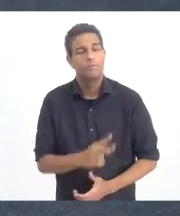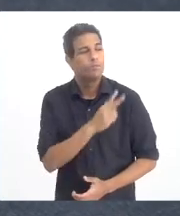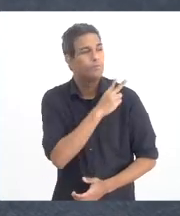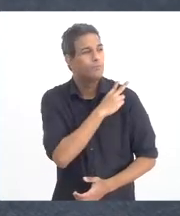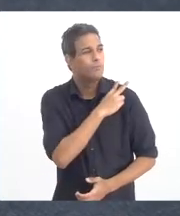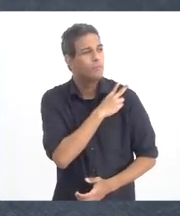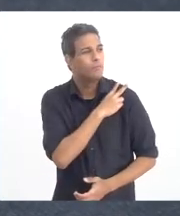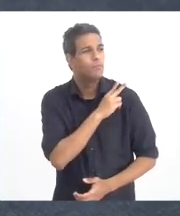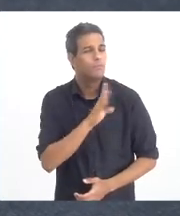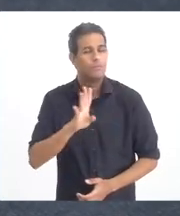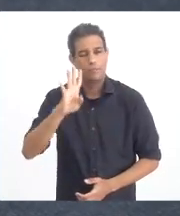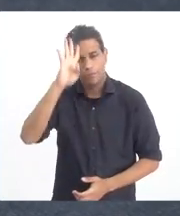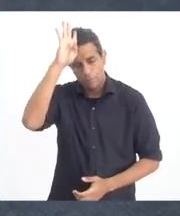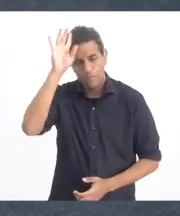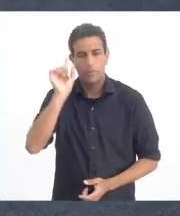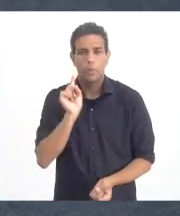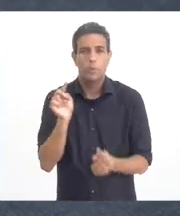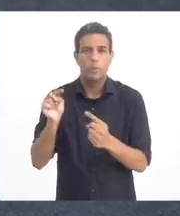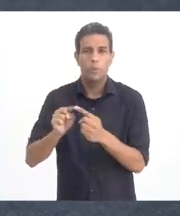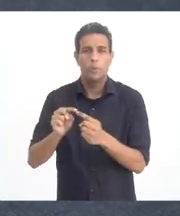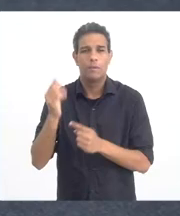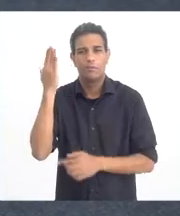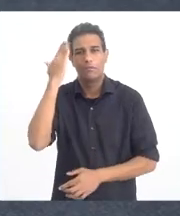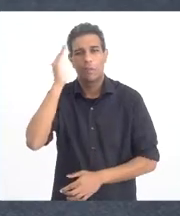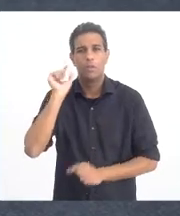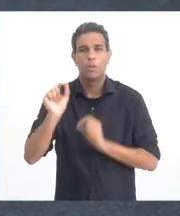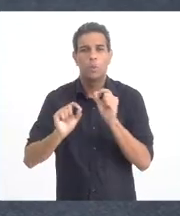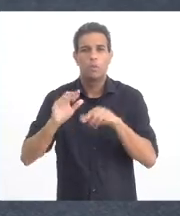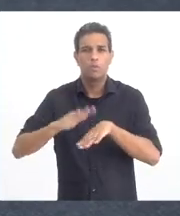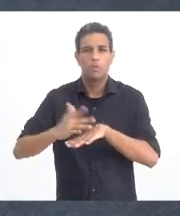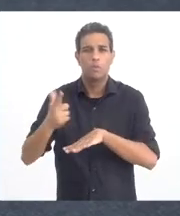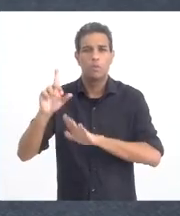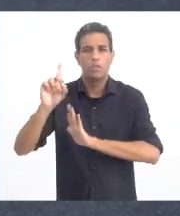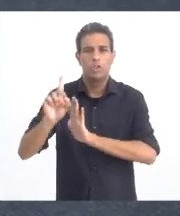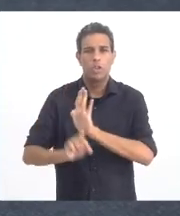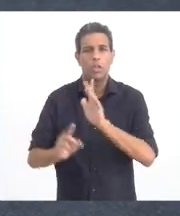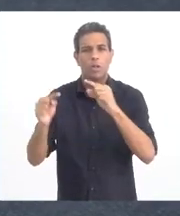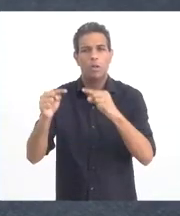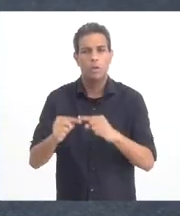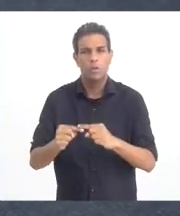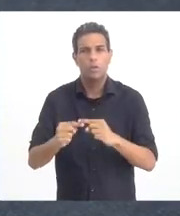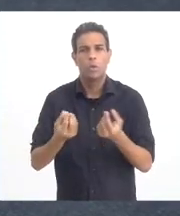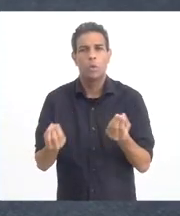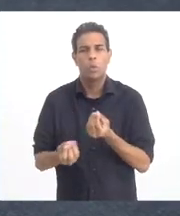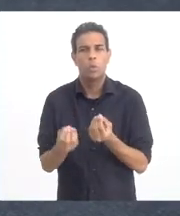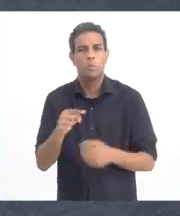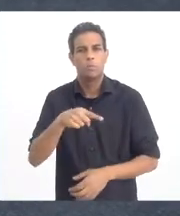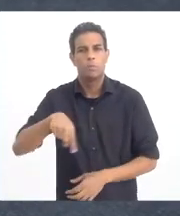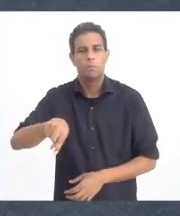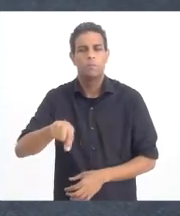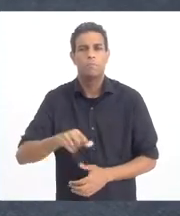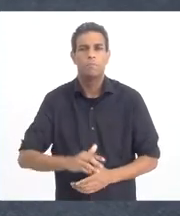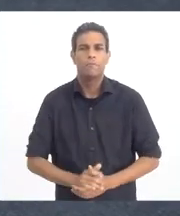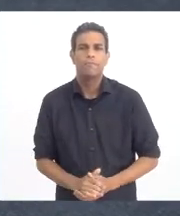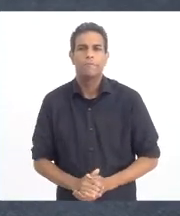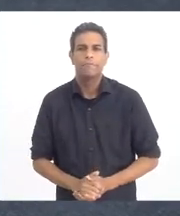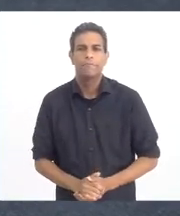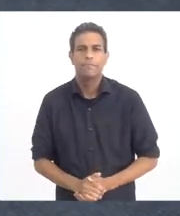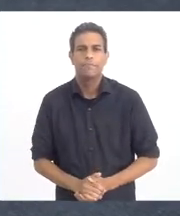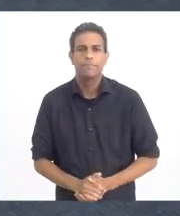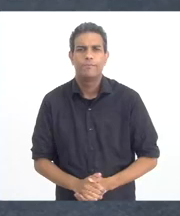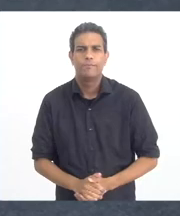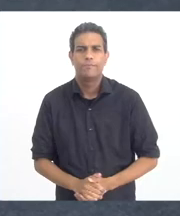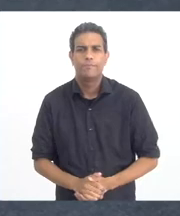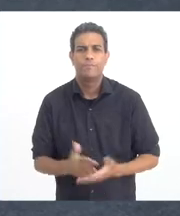assim: bombeiro, primeira coisa que você tem que entender é que você não tem direito. E a segunda coisa, não abusar do direito que você não tem. E